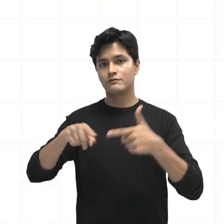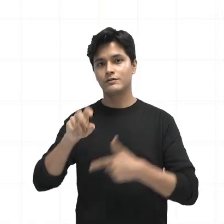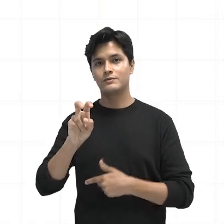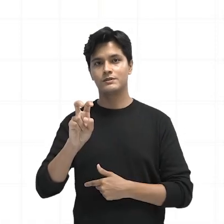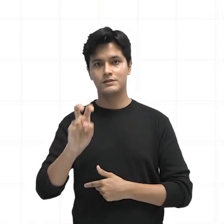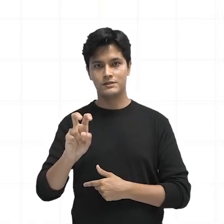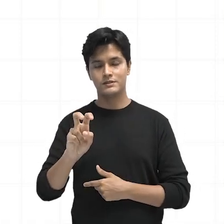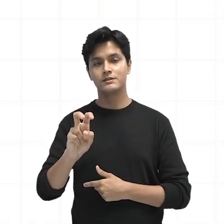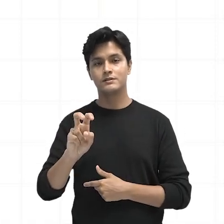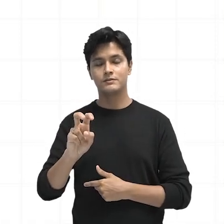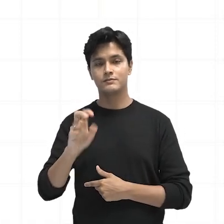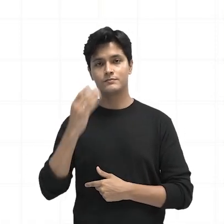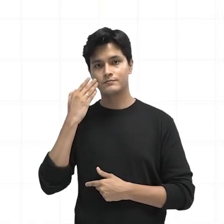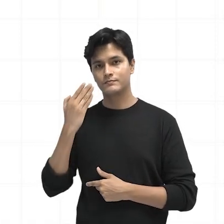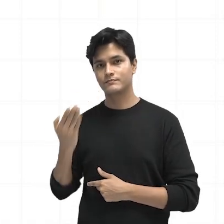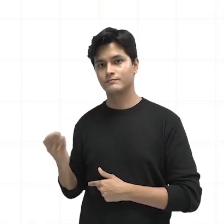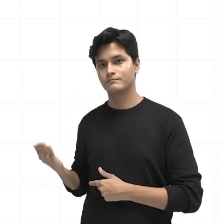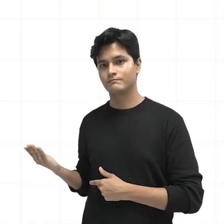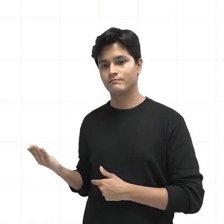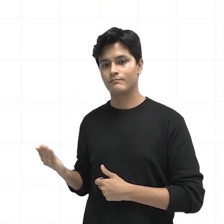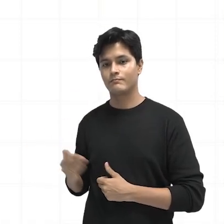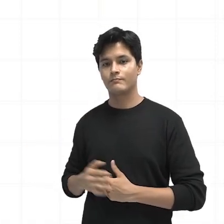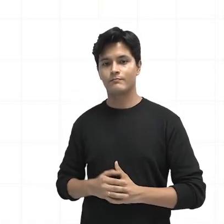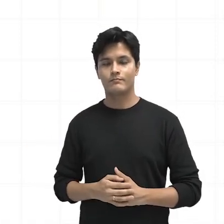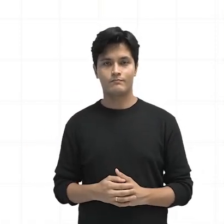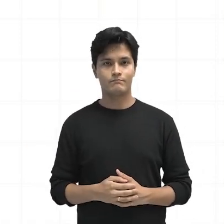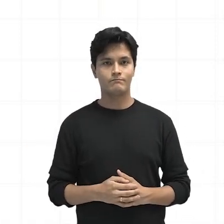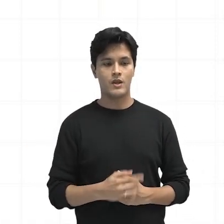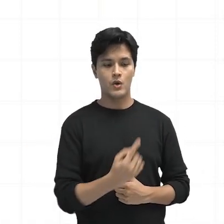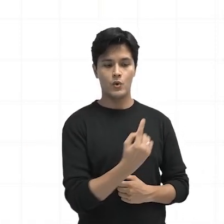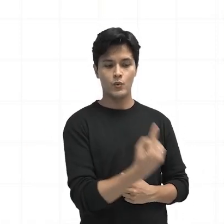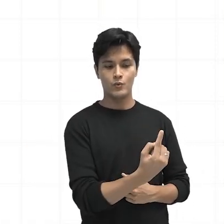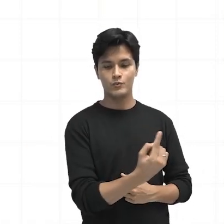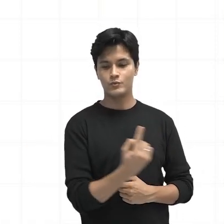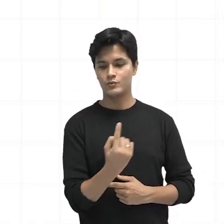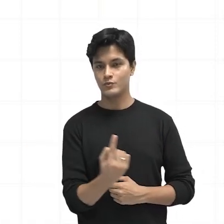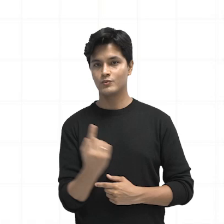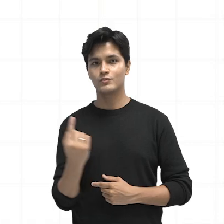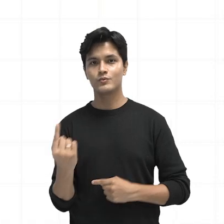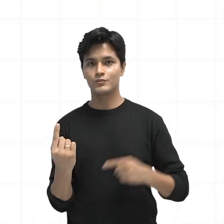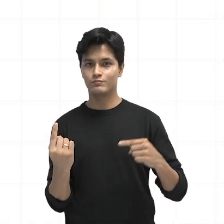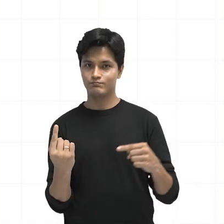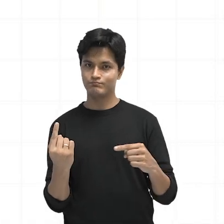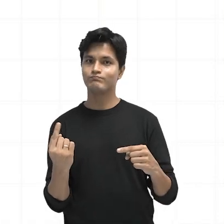ter todos os números iguais a 1, que é justamente o nosso objetivo.